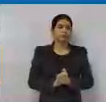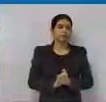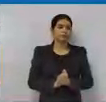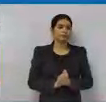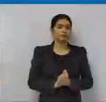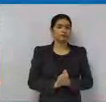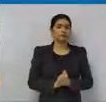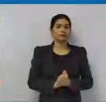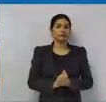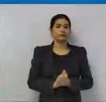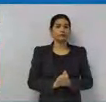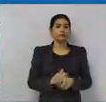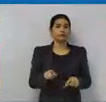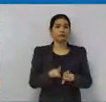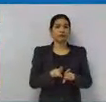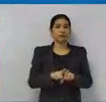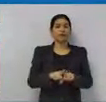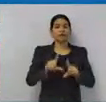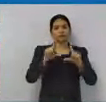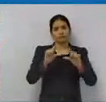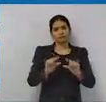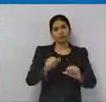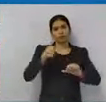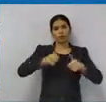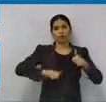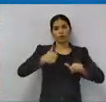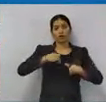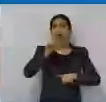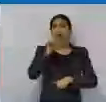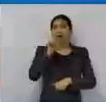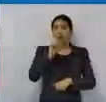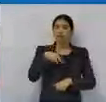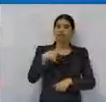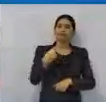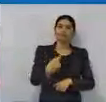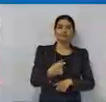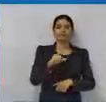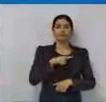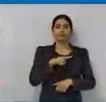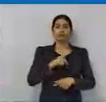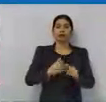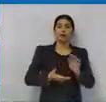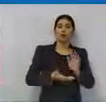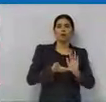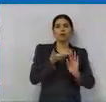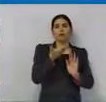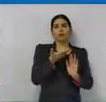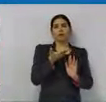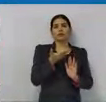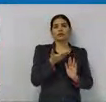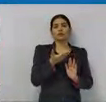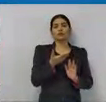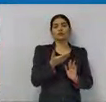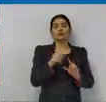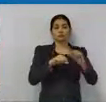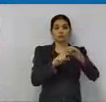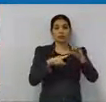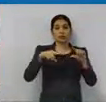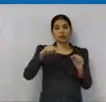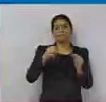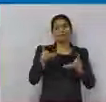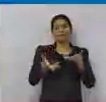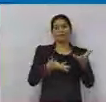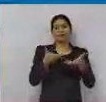A baixa da qualidade da água e, consequentemente, um aumento para a companhia no custo do tratamento dessa água